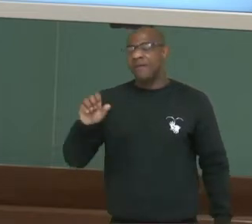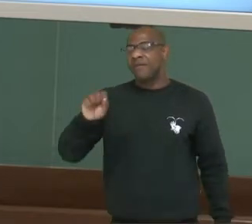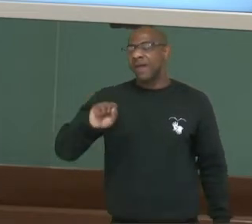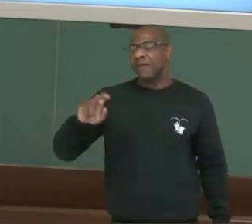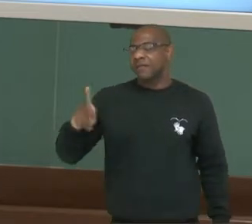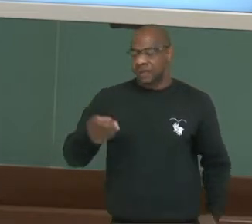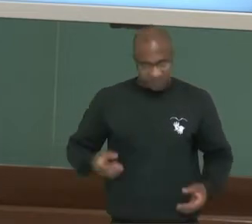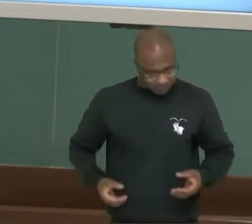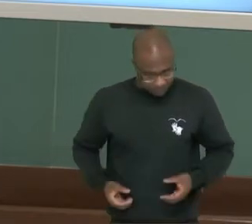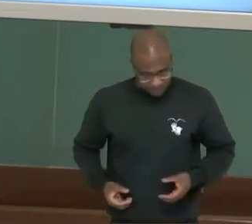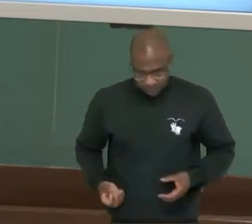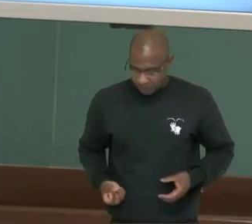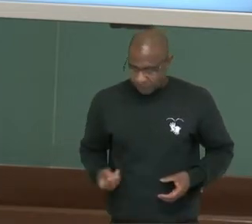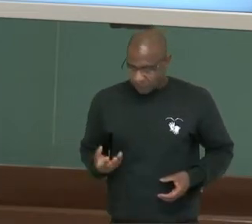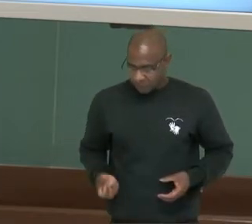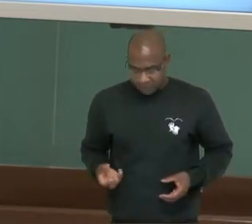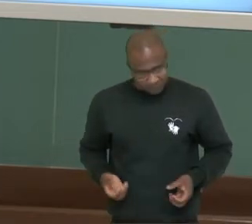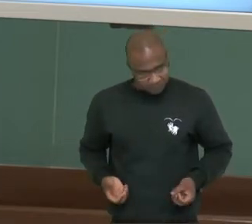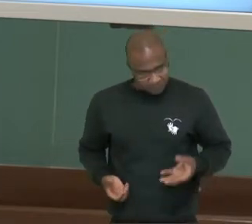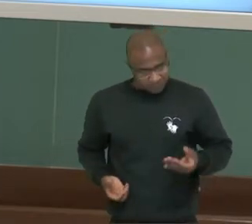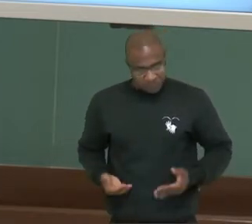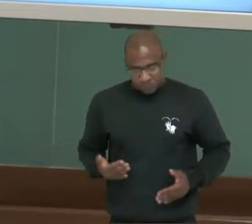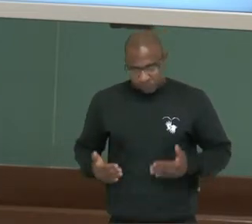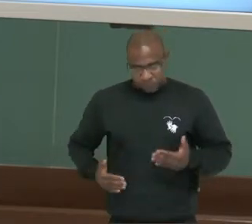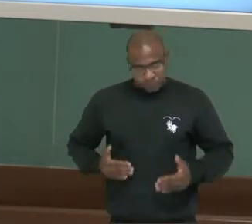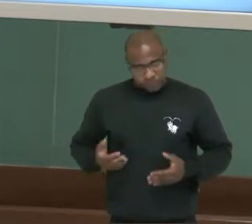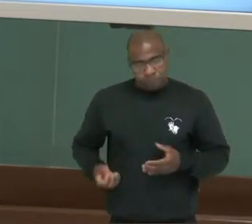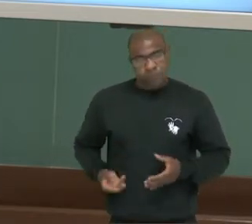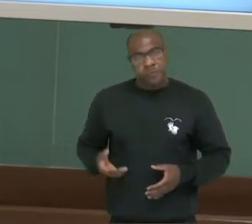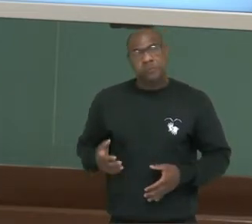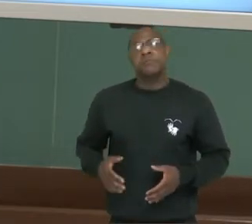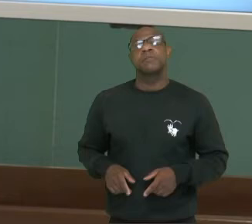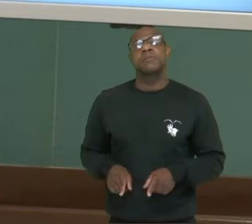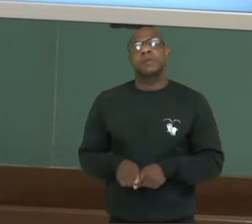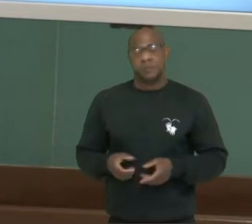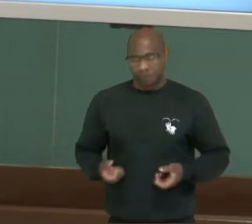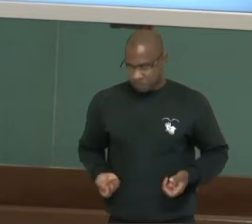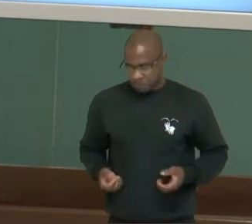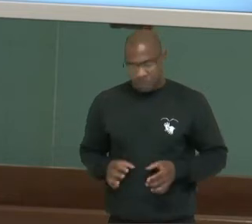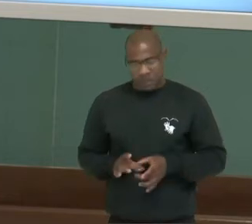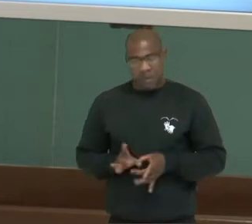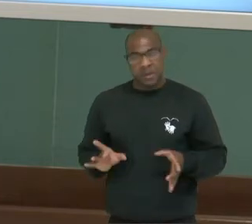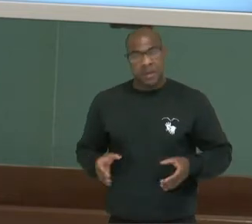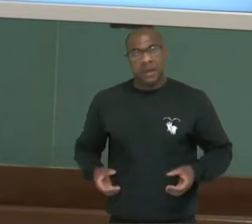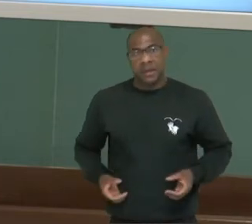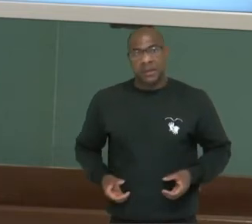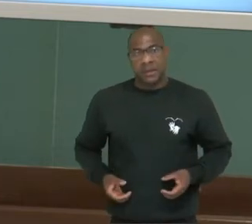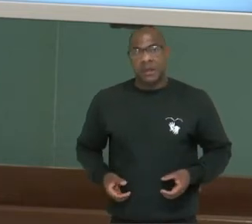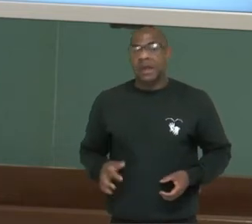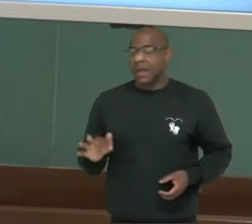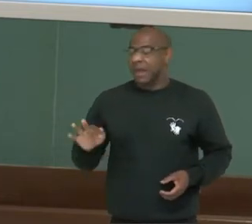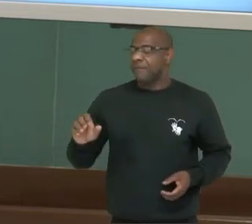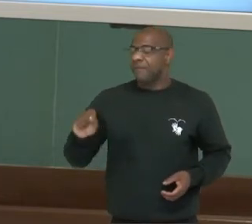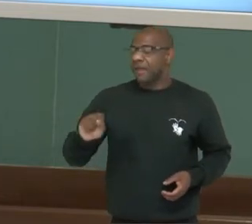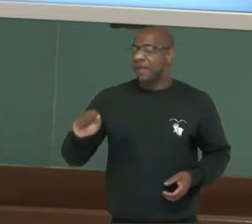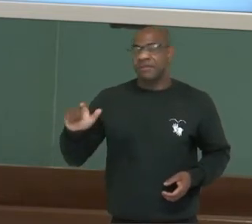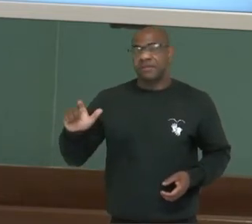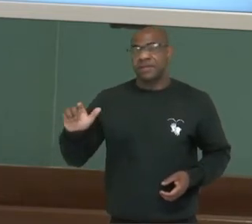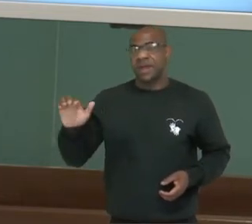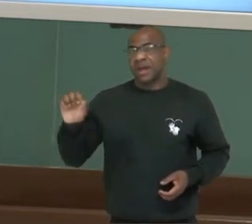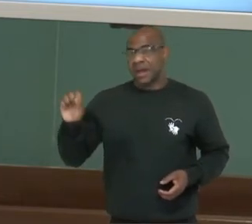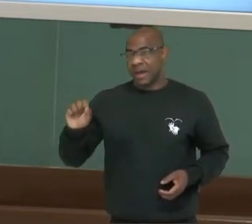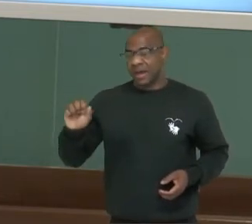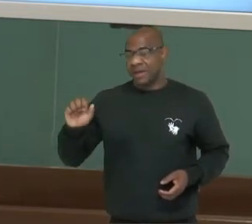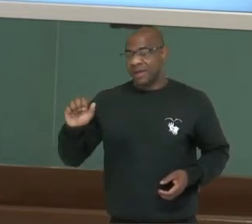estimula a formação do folículo. Olha como ele vai ficando grande, daí ele é liberado. Olha, é o FSH que faz isso. O LH faz com que